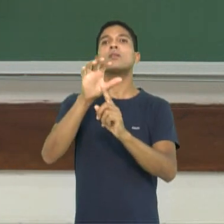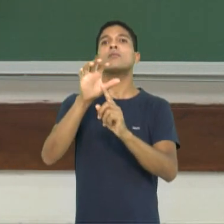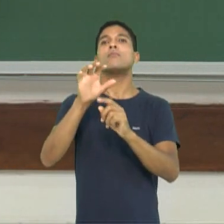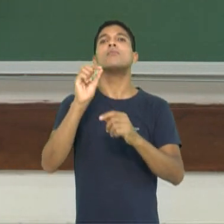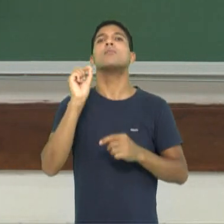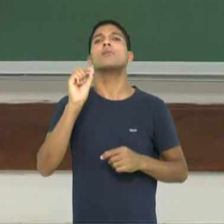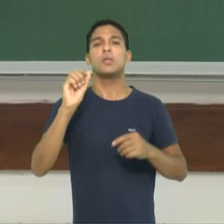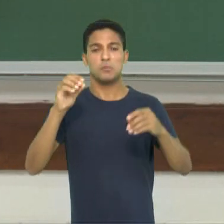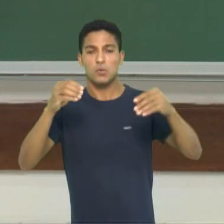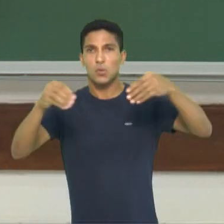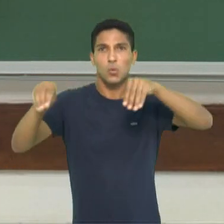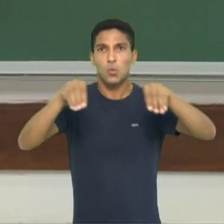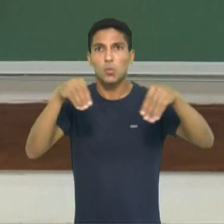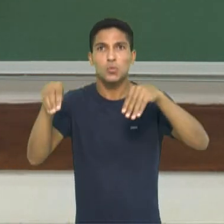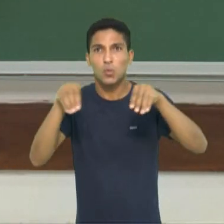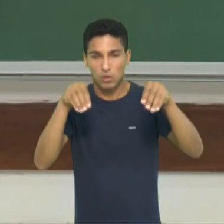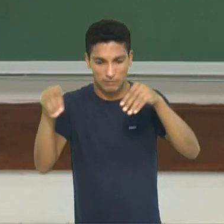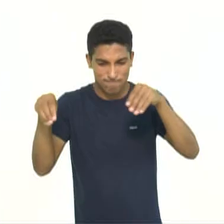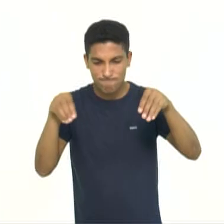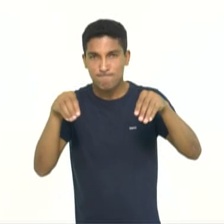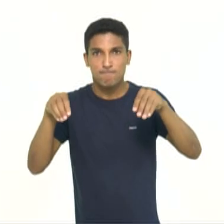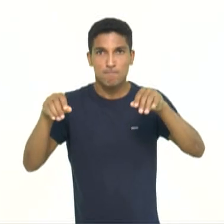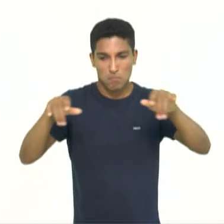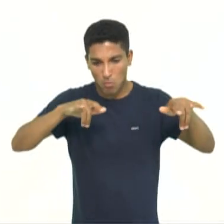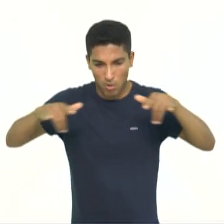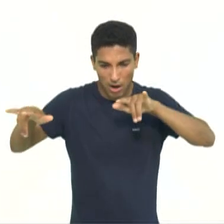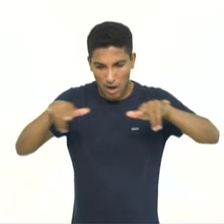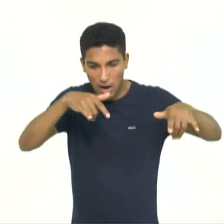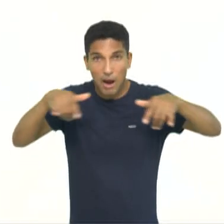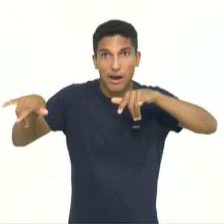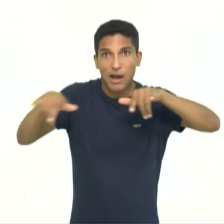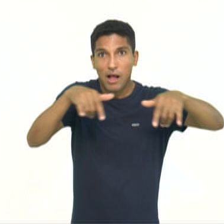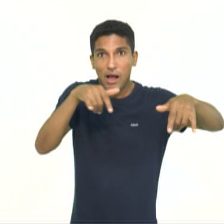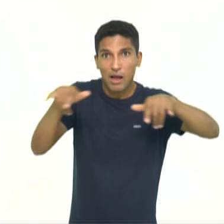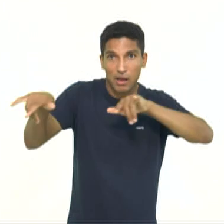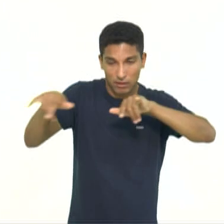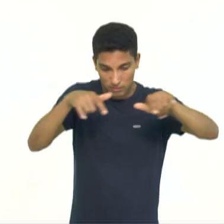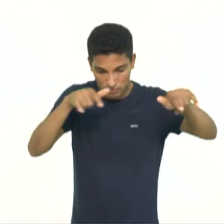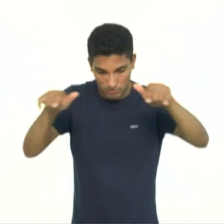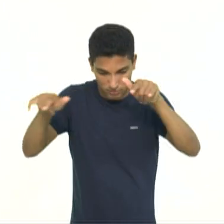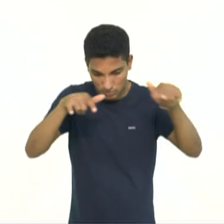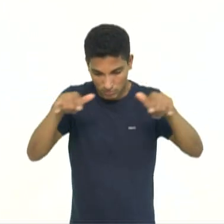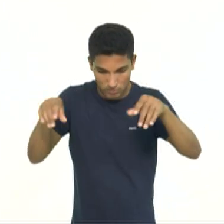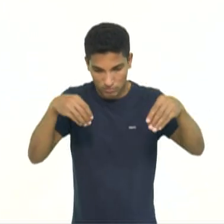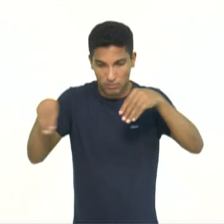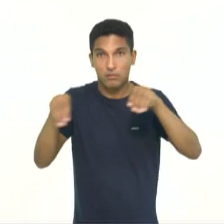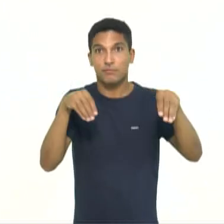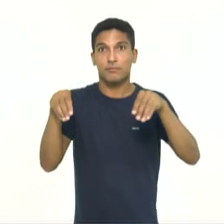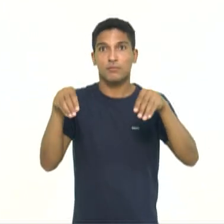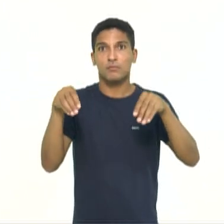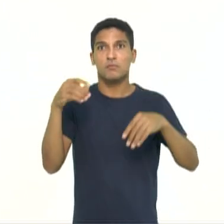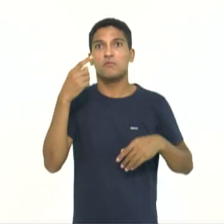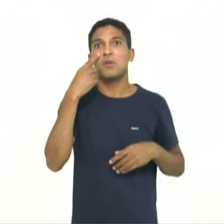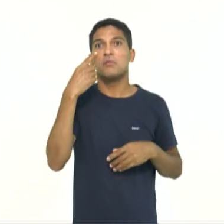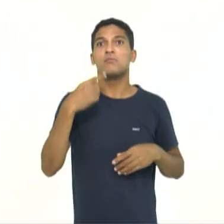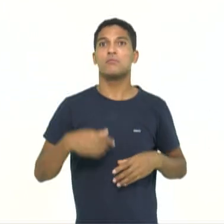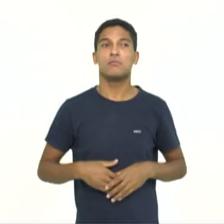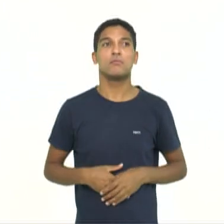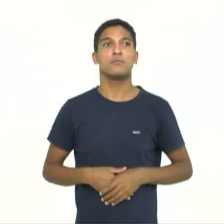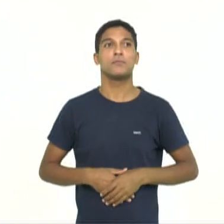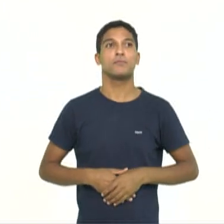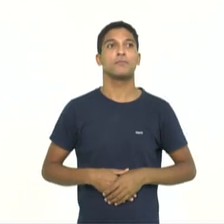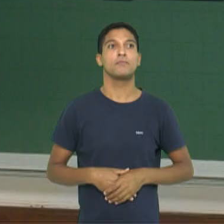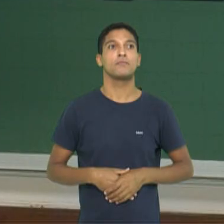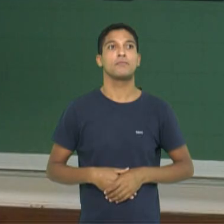quem? Né? Veja lá que a imagem coloca um indivíduo segurando um controle, e